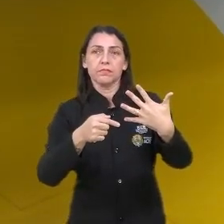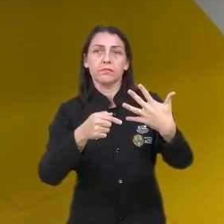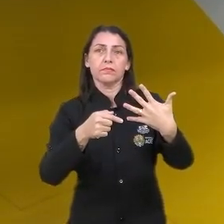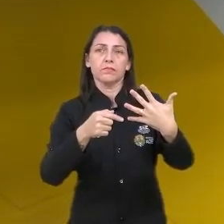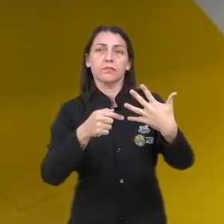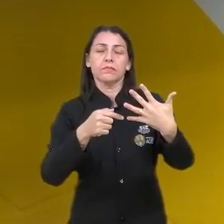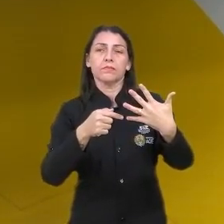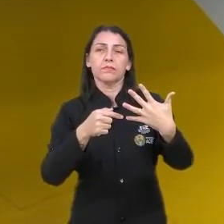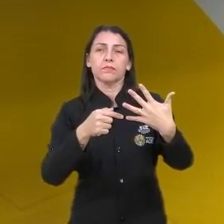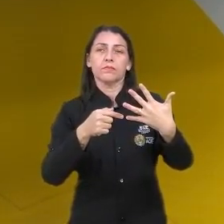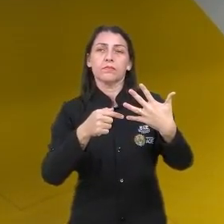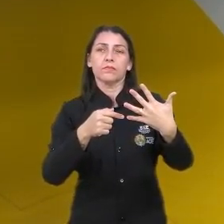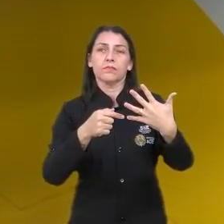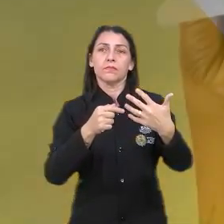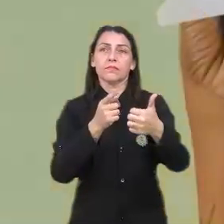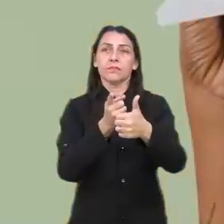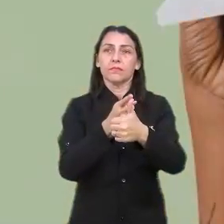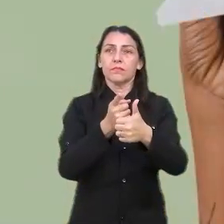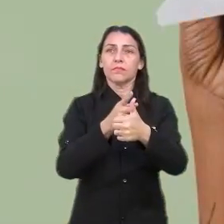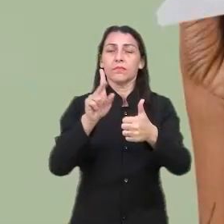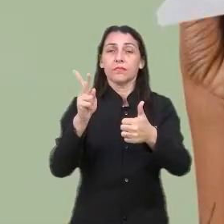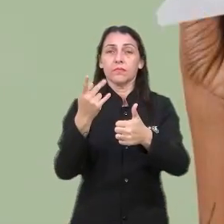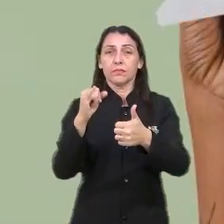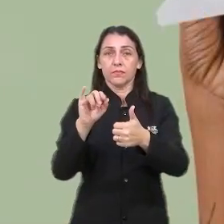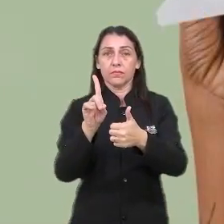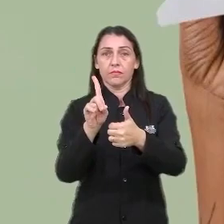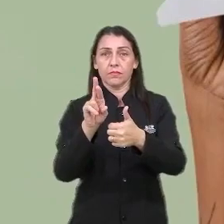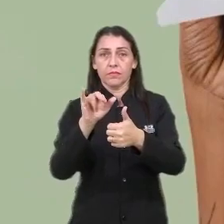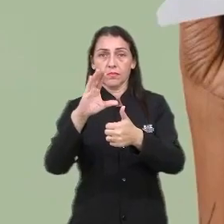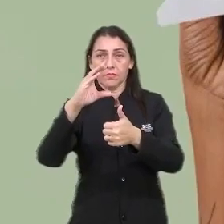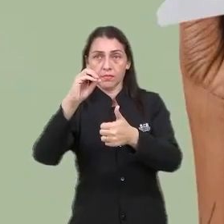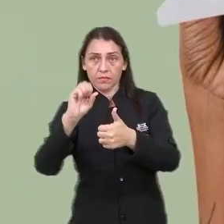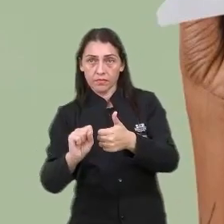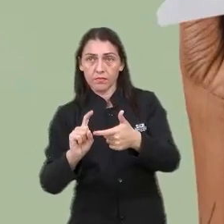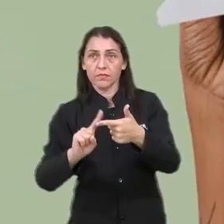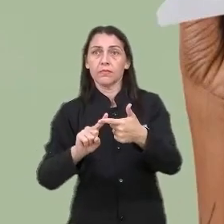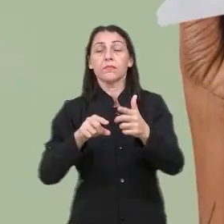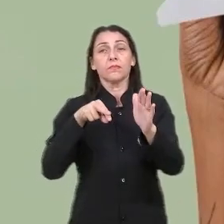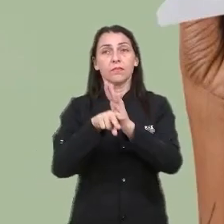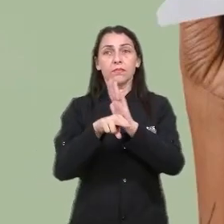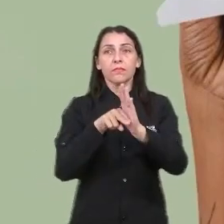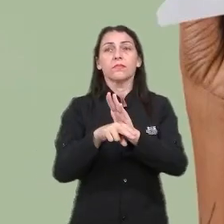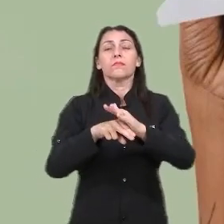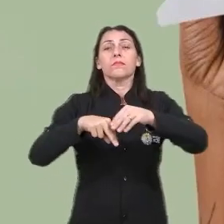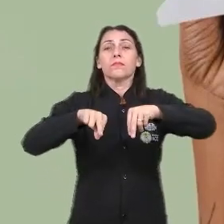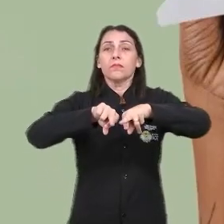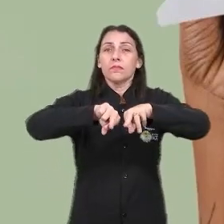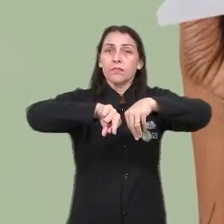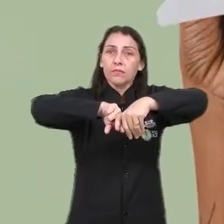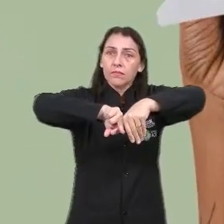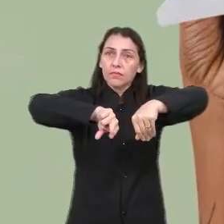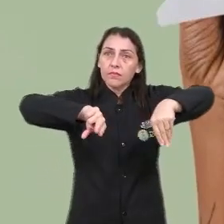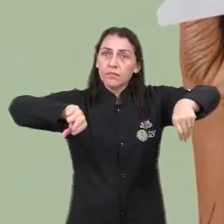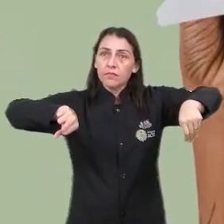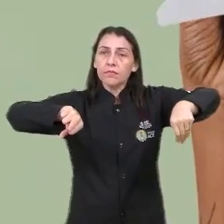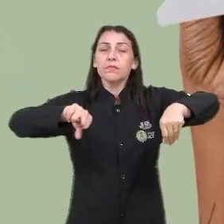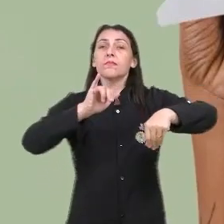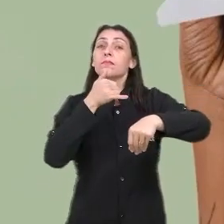essas formas de recursos naturais em hídricos, biológicos, minerais